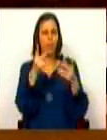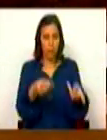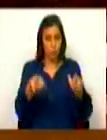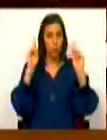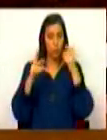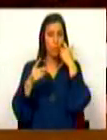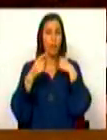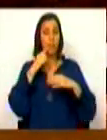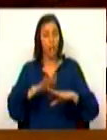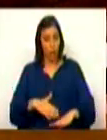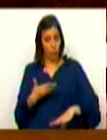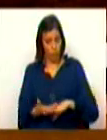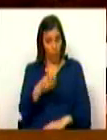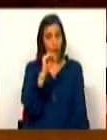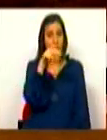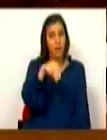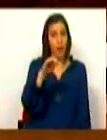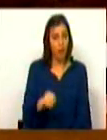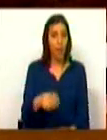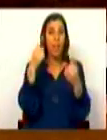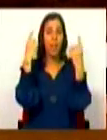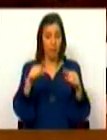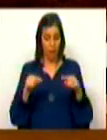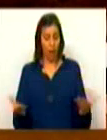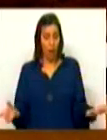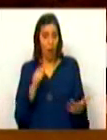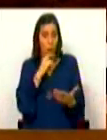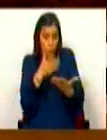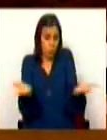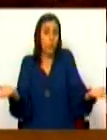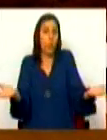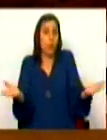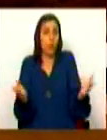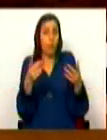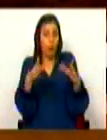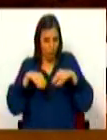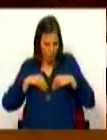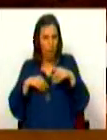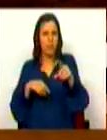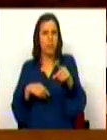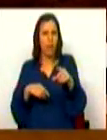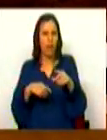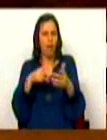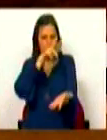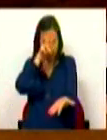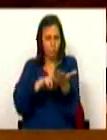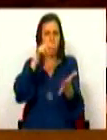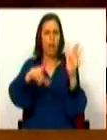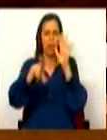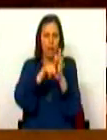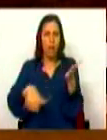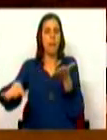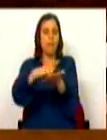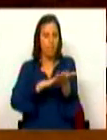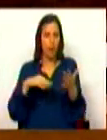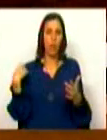disponíveis para reforçar o SNS? Têm aqui a vossa oportunidade. estão disponíveis para aprovar uma lei de bases